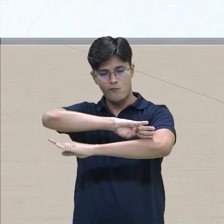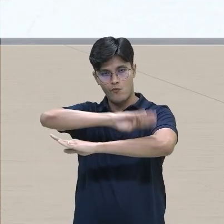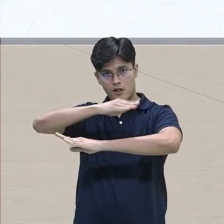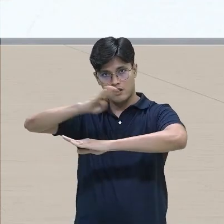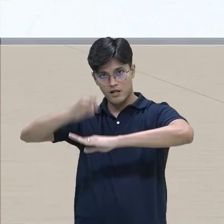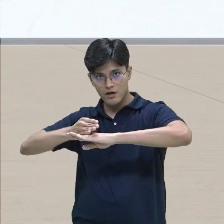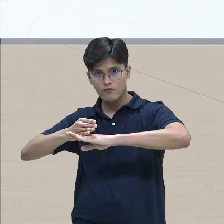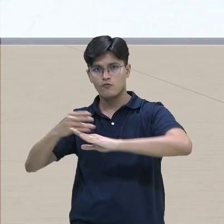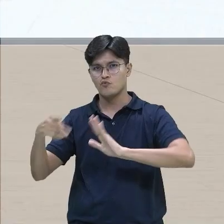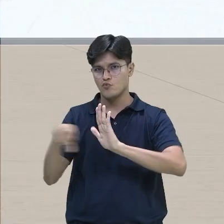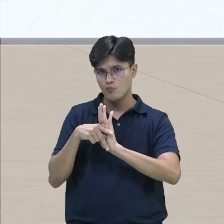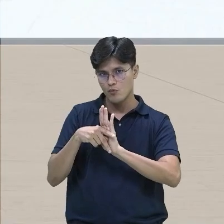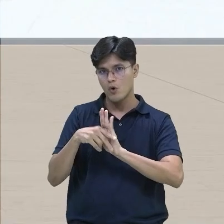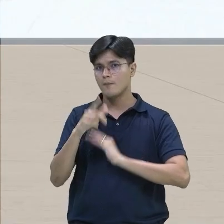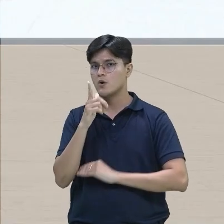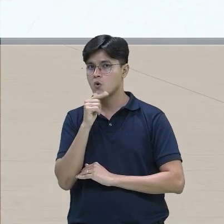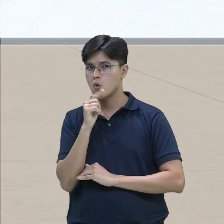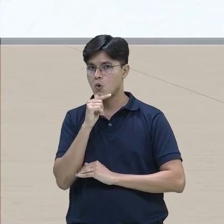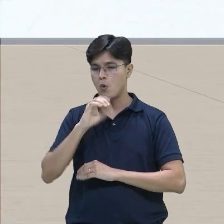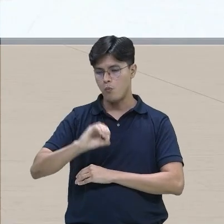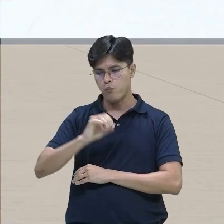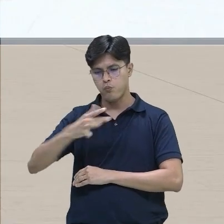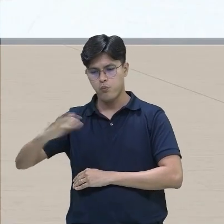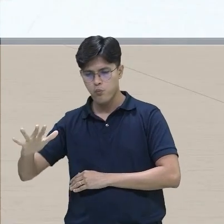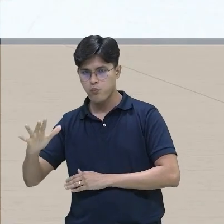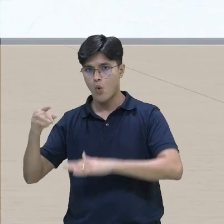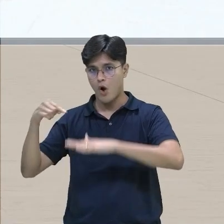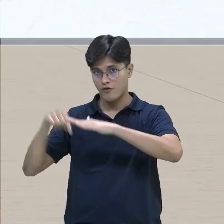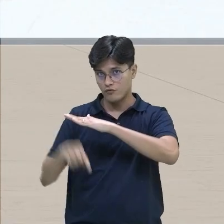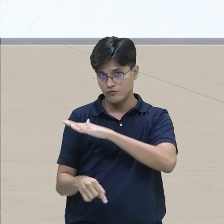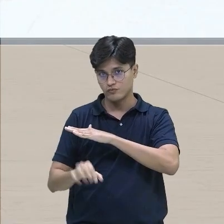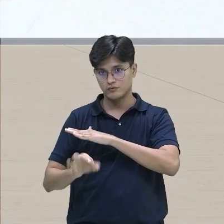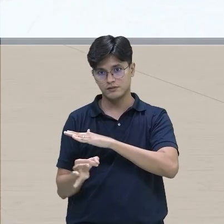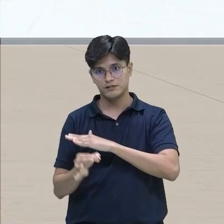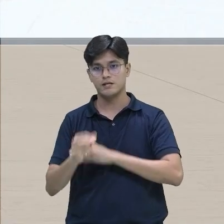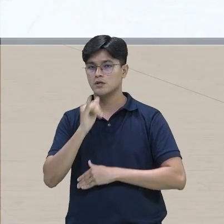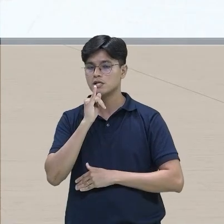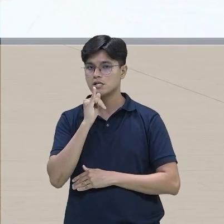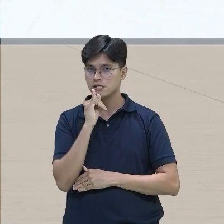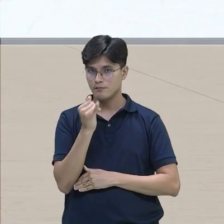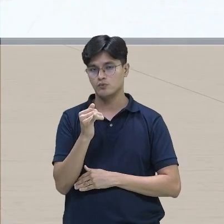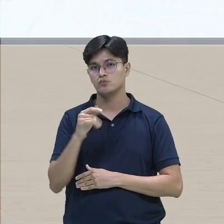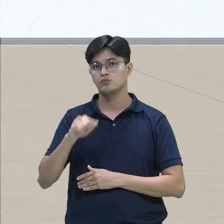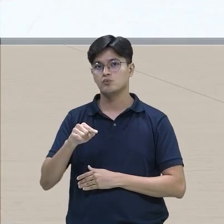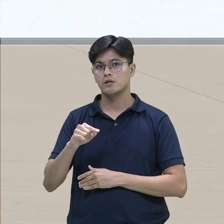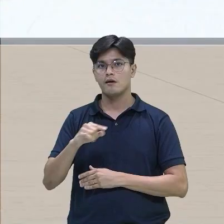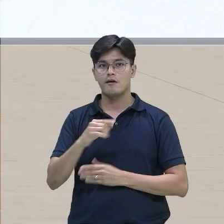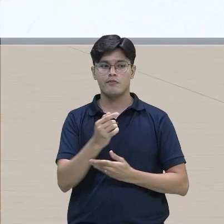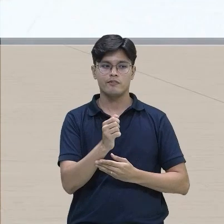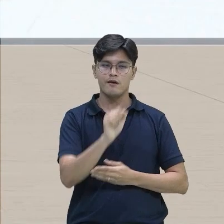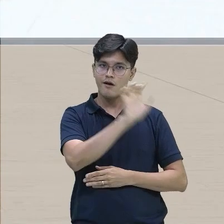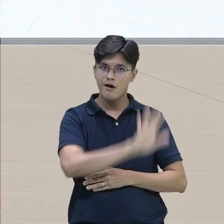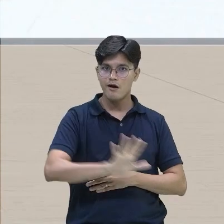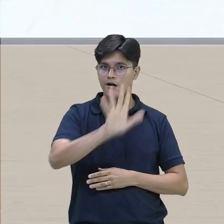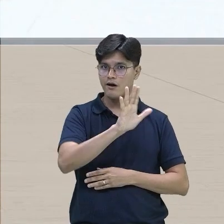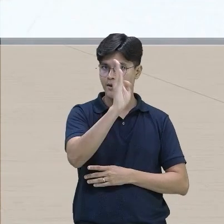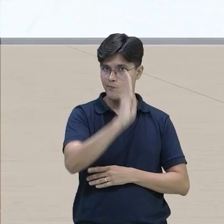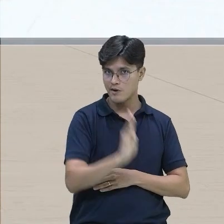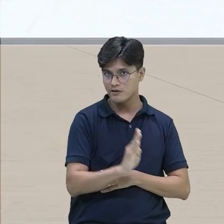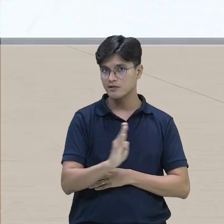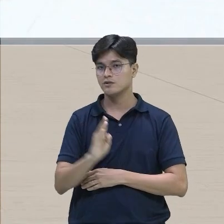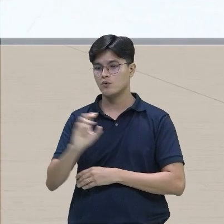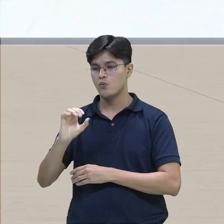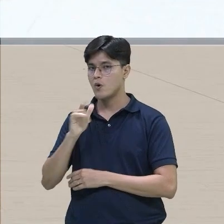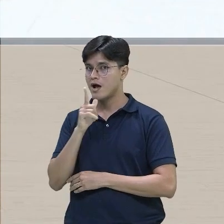também aqui em relação ao oceano. O Brasil ele é banhado pelo Oceano Atlântico, tá? Então,